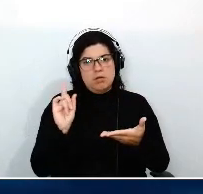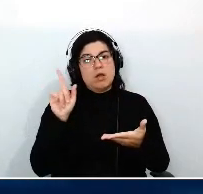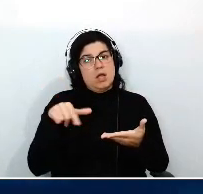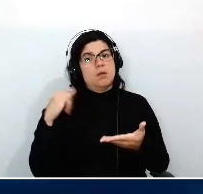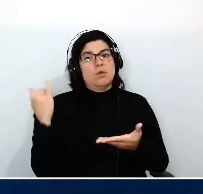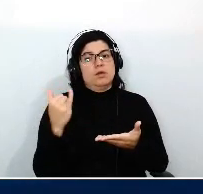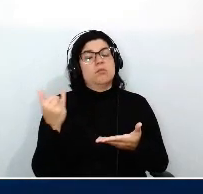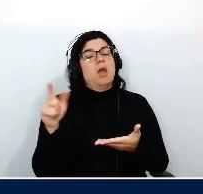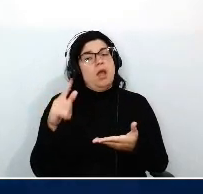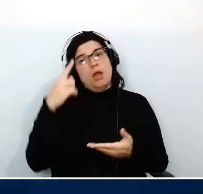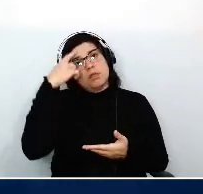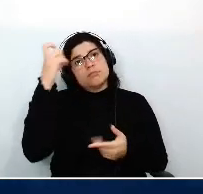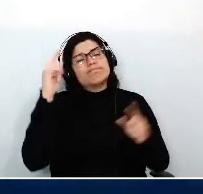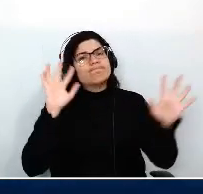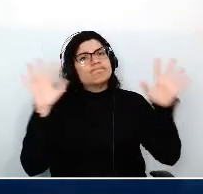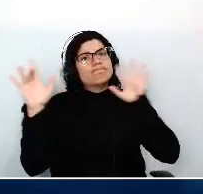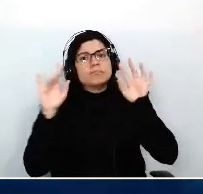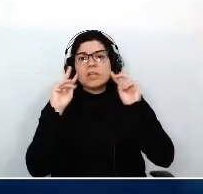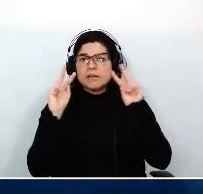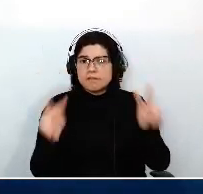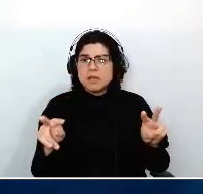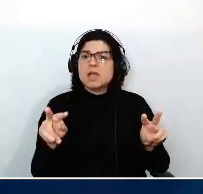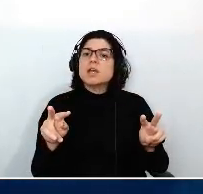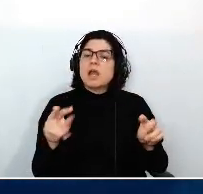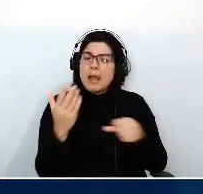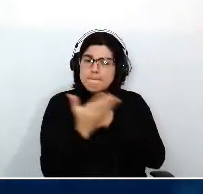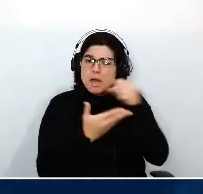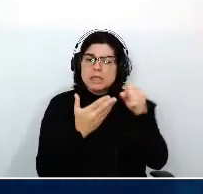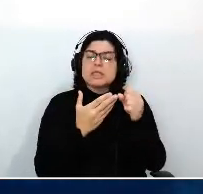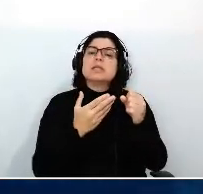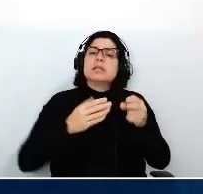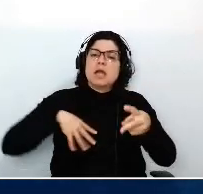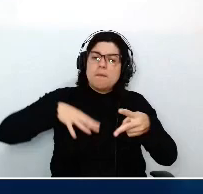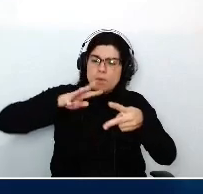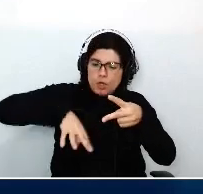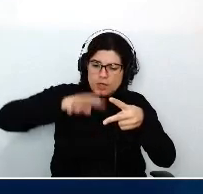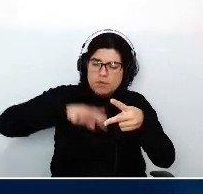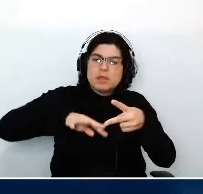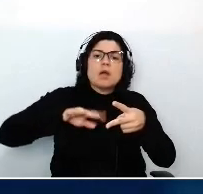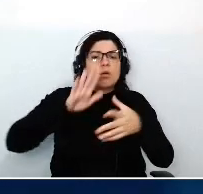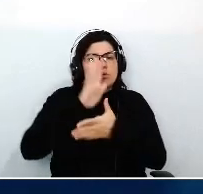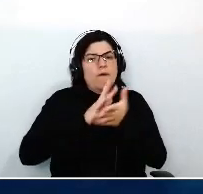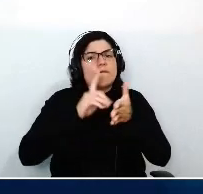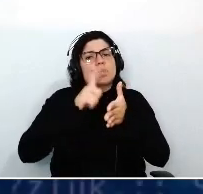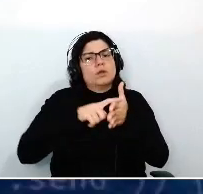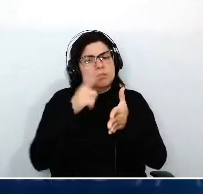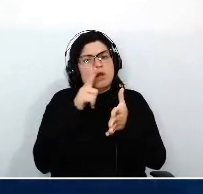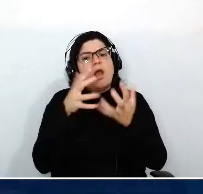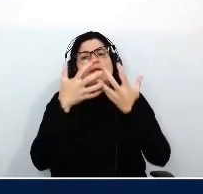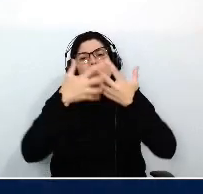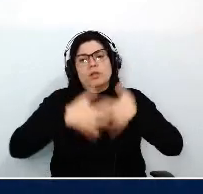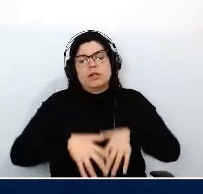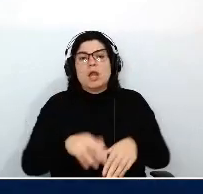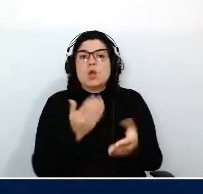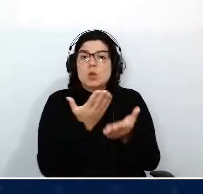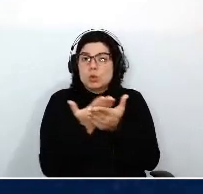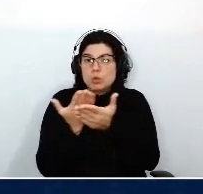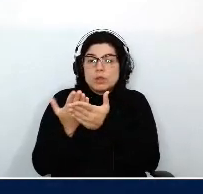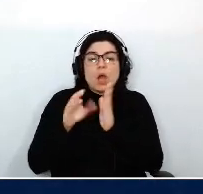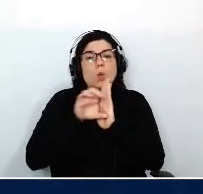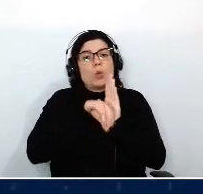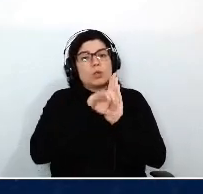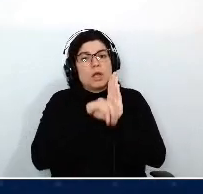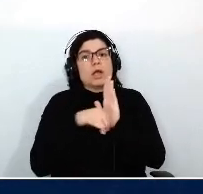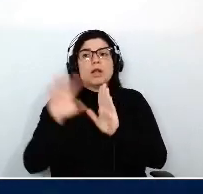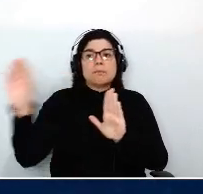ideias que você vê na fundação e na base da programação funcional. Então, você consegue aprender, estudar esses conceitos, trazer para o código